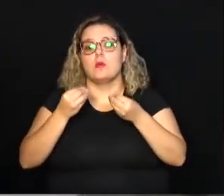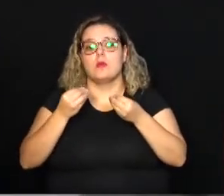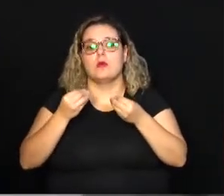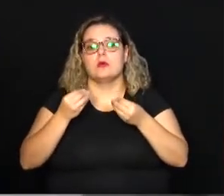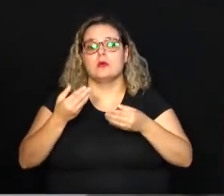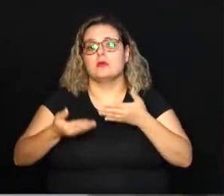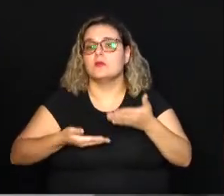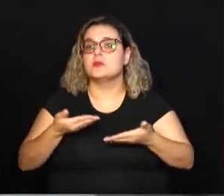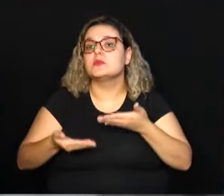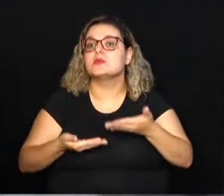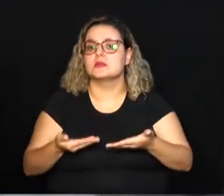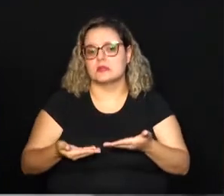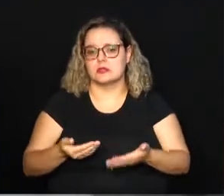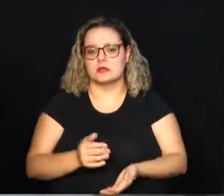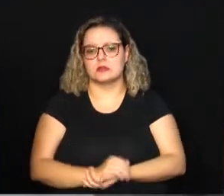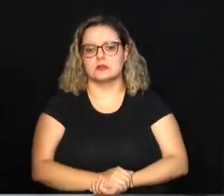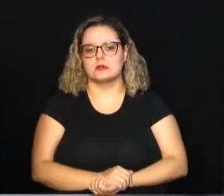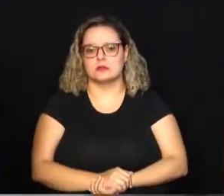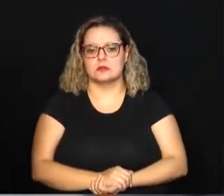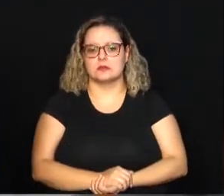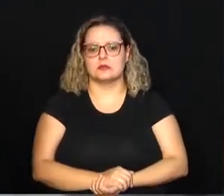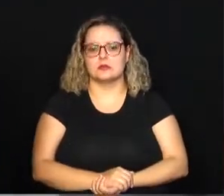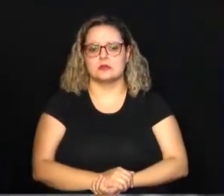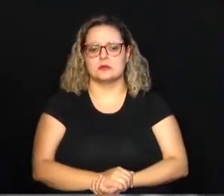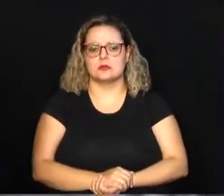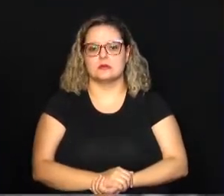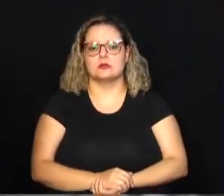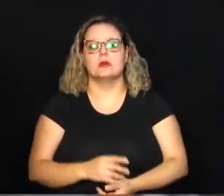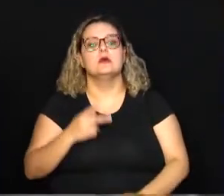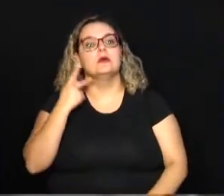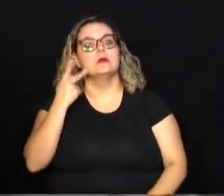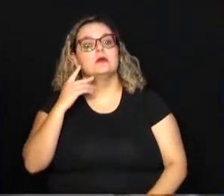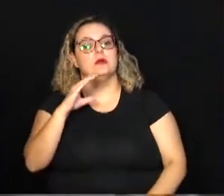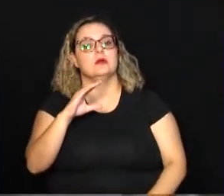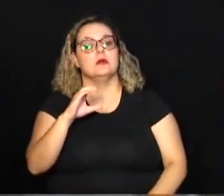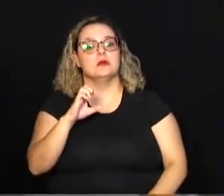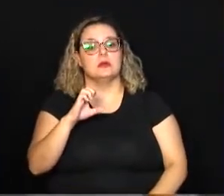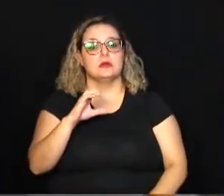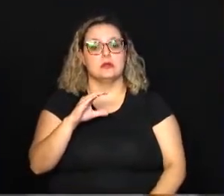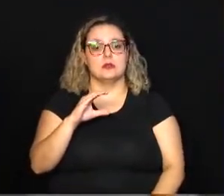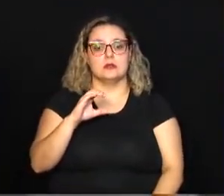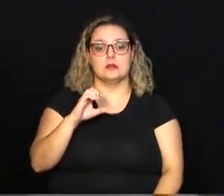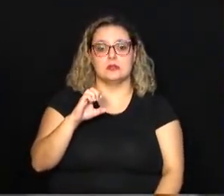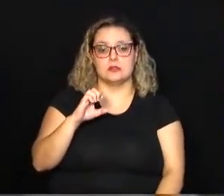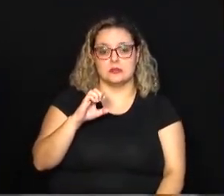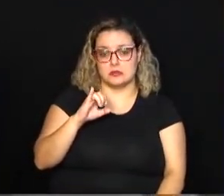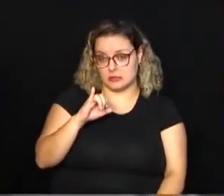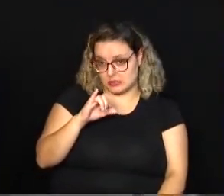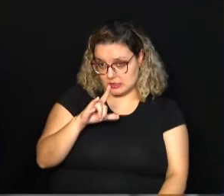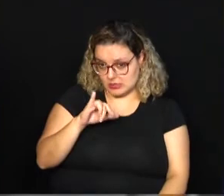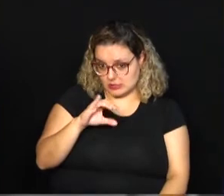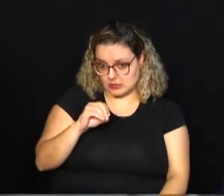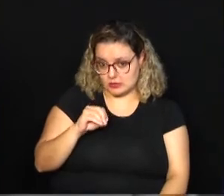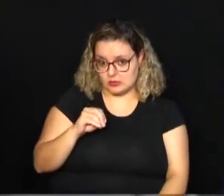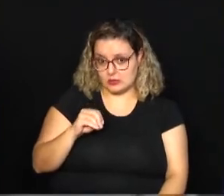essa questão? É isso. Vereador Cecílio, é o seguinte, deixo algumas coisinhas, realmente eu não me sinto muito à vontade